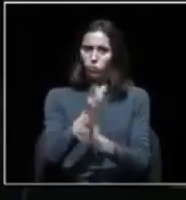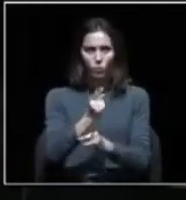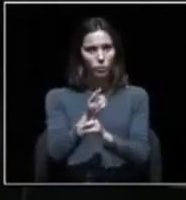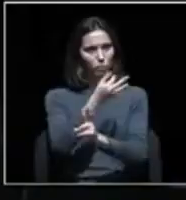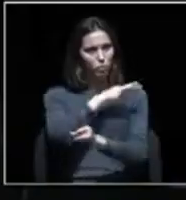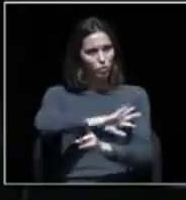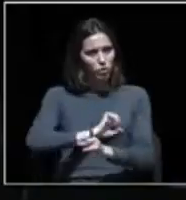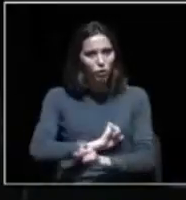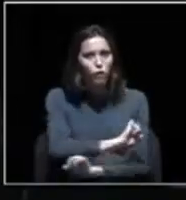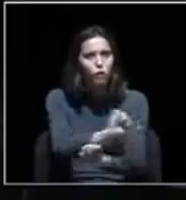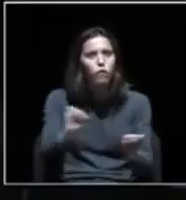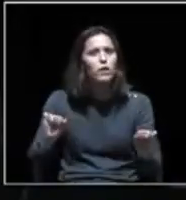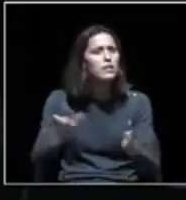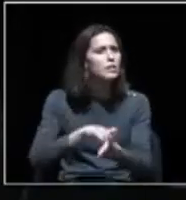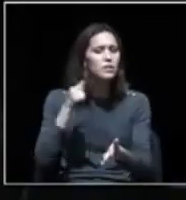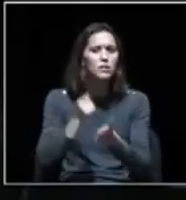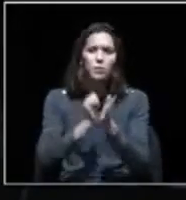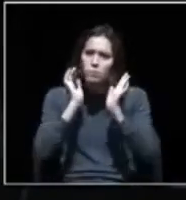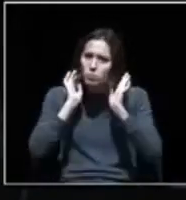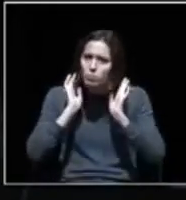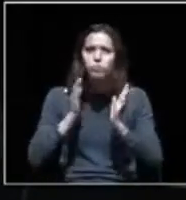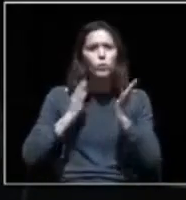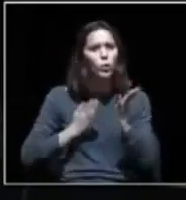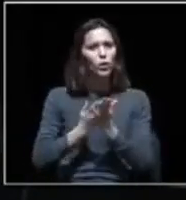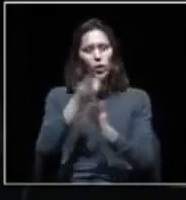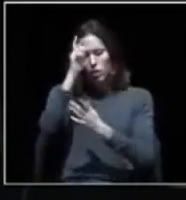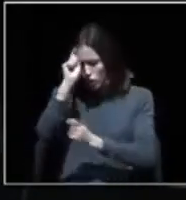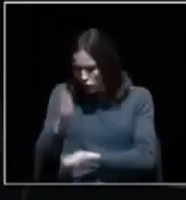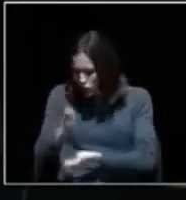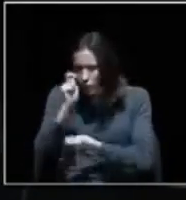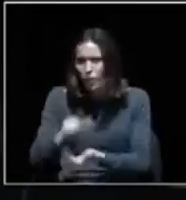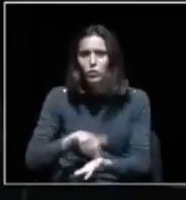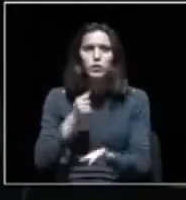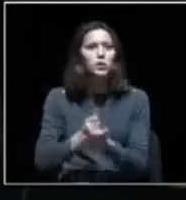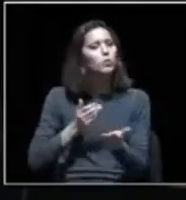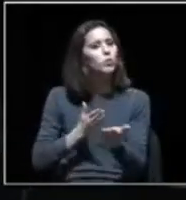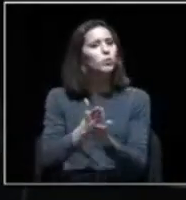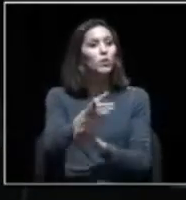seus profissionais, que sempre nos mereceram o maior respeito e consideração,